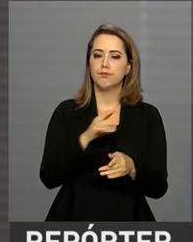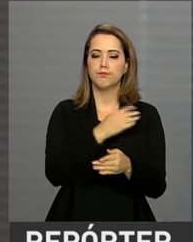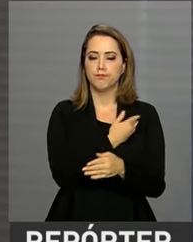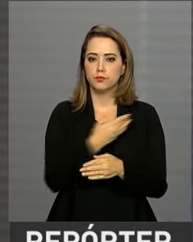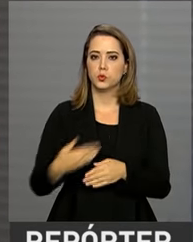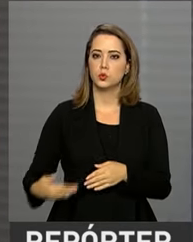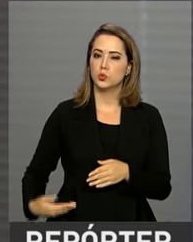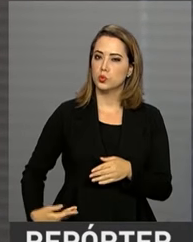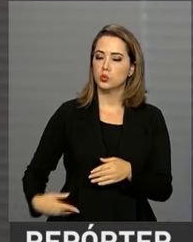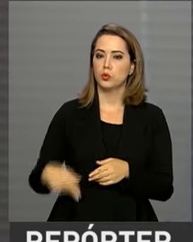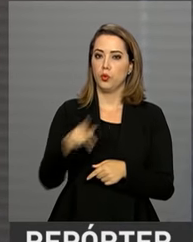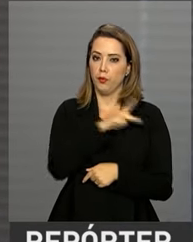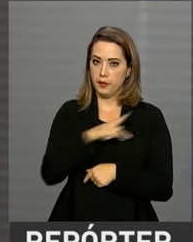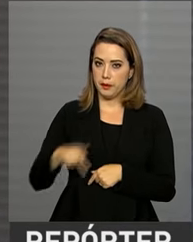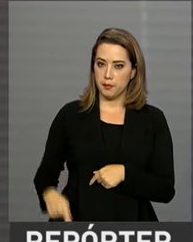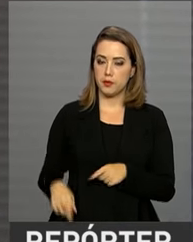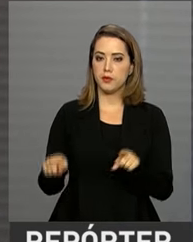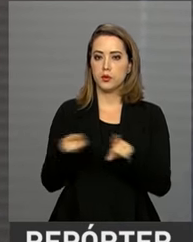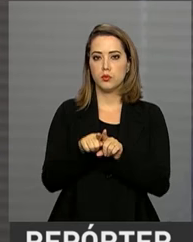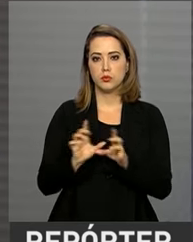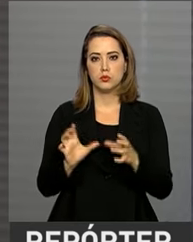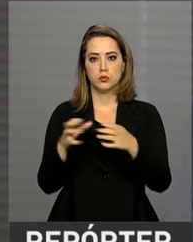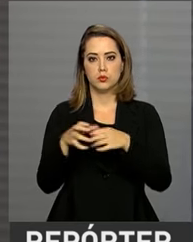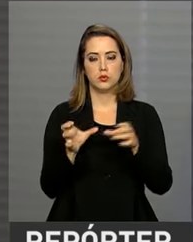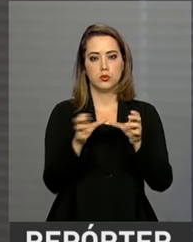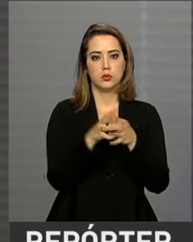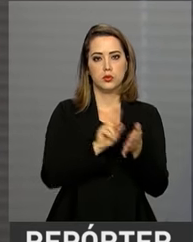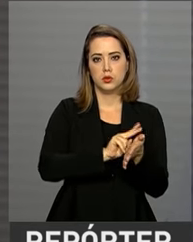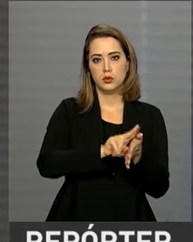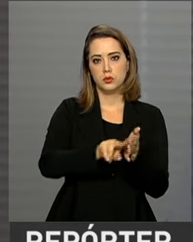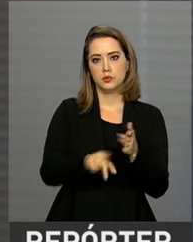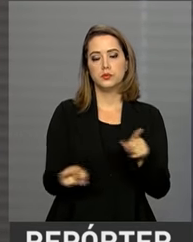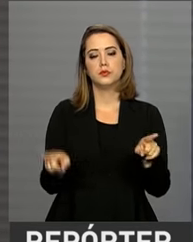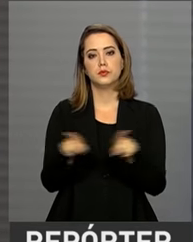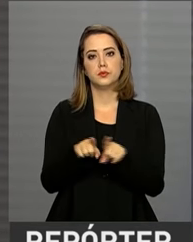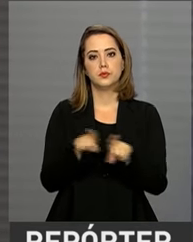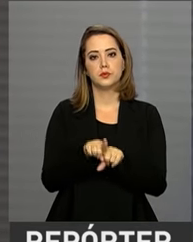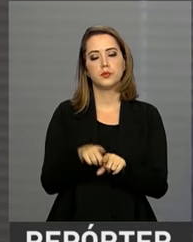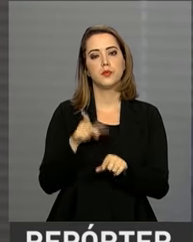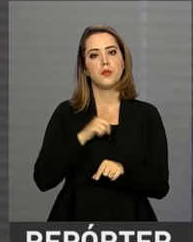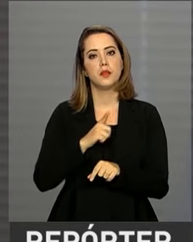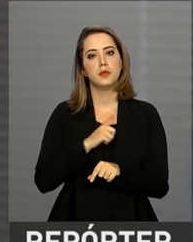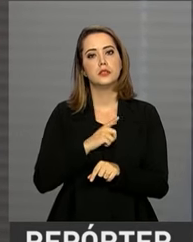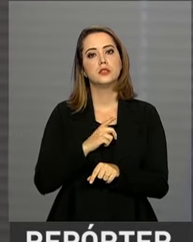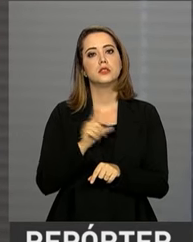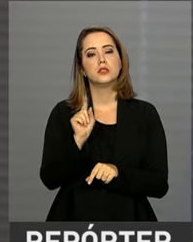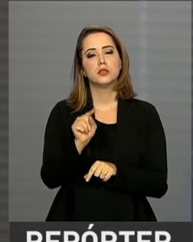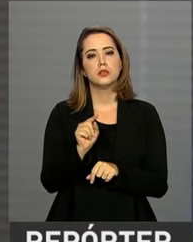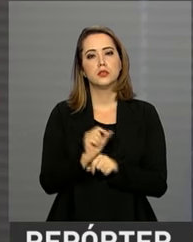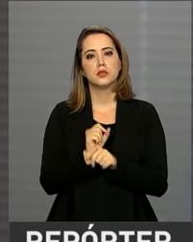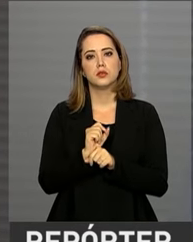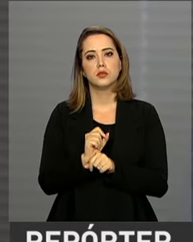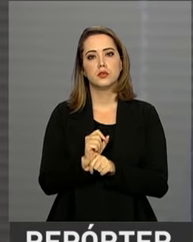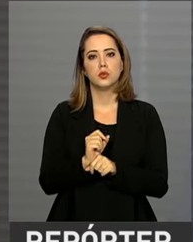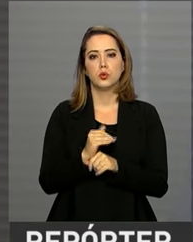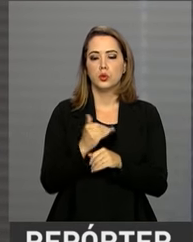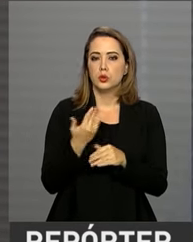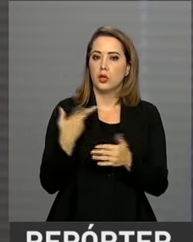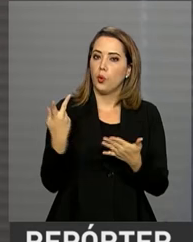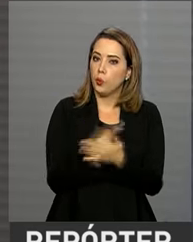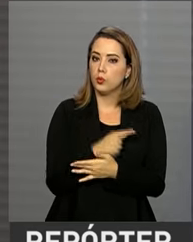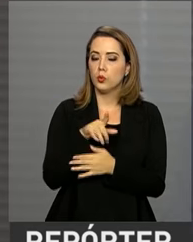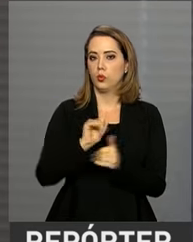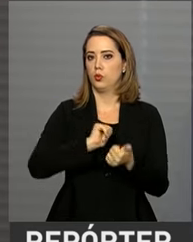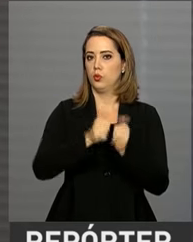municipal. Então há um plano integrado de segurança para esses aeroportos. E mais, durante a operação do evento, né, dos Jogos